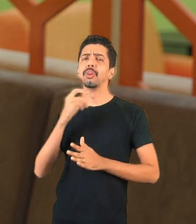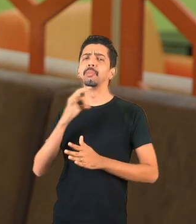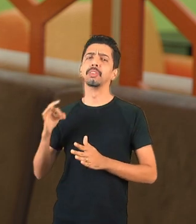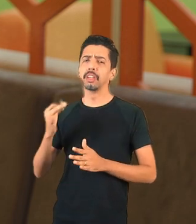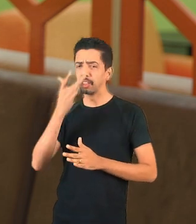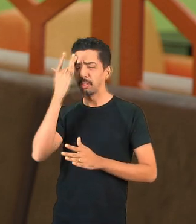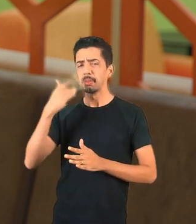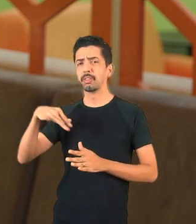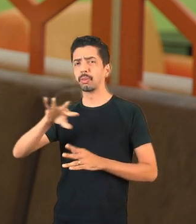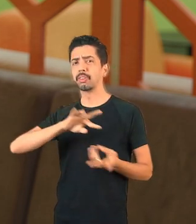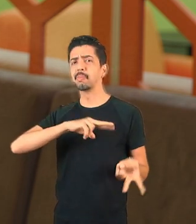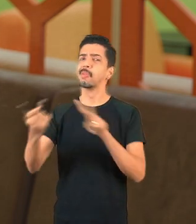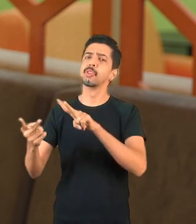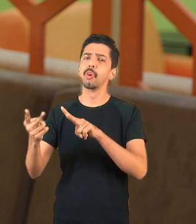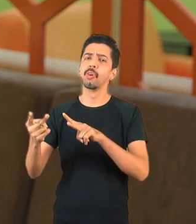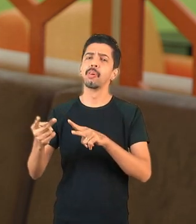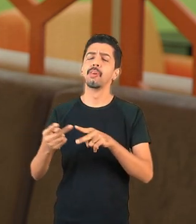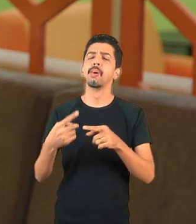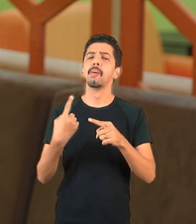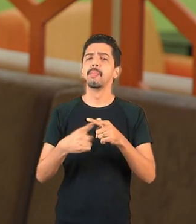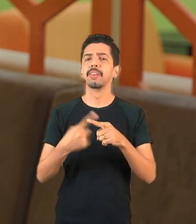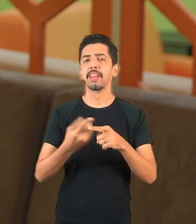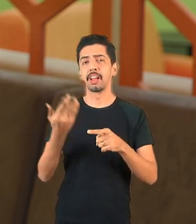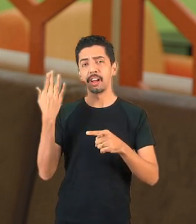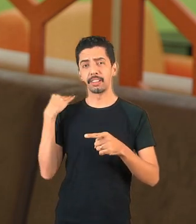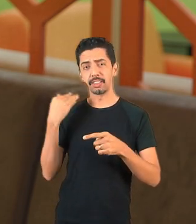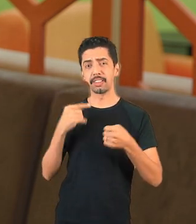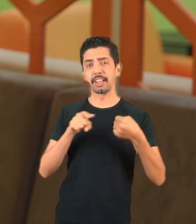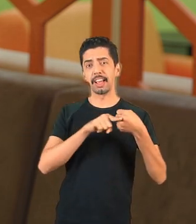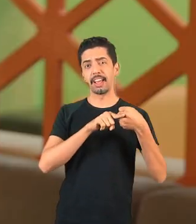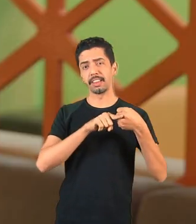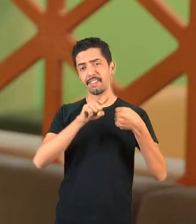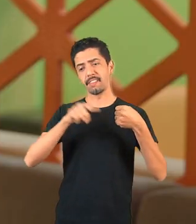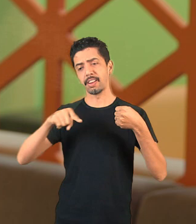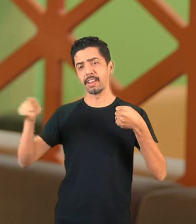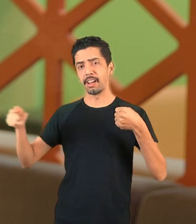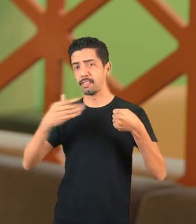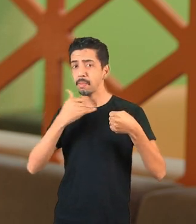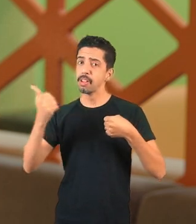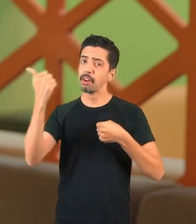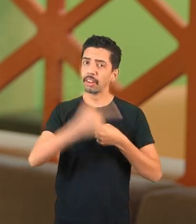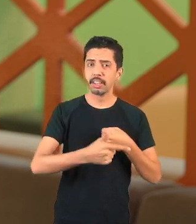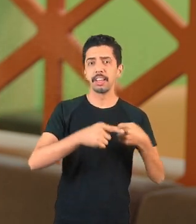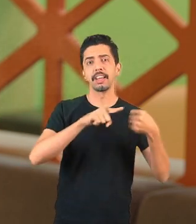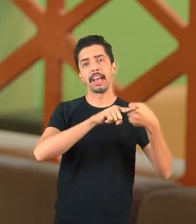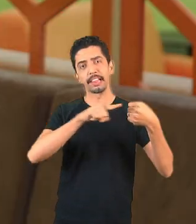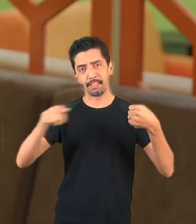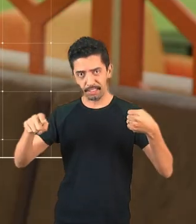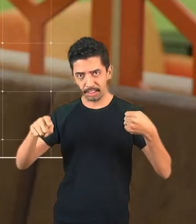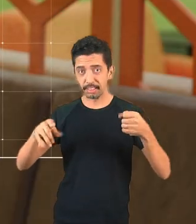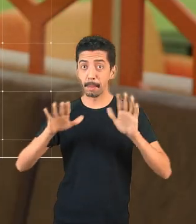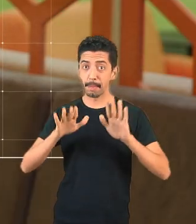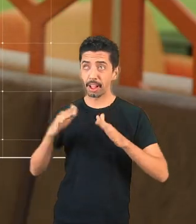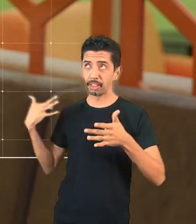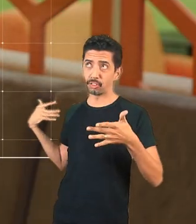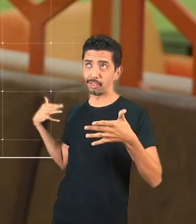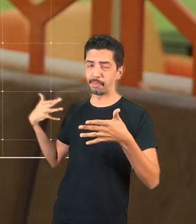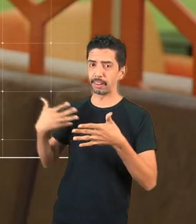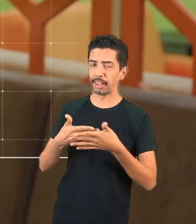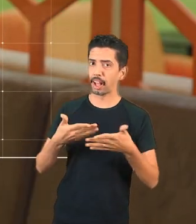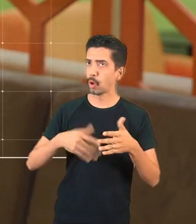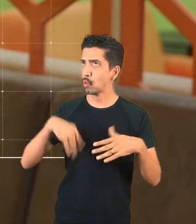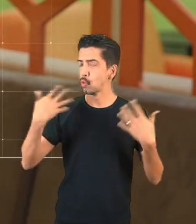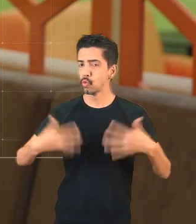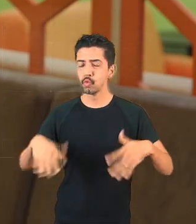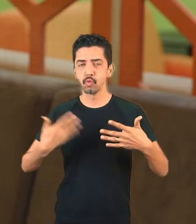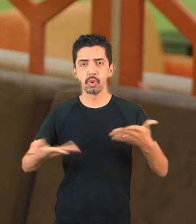variável, porque os juros de renda fixa estavam muito baixos. Mas de um ano para cá foi galopante.